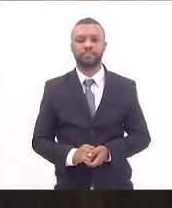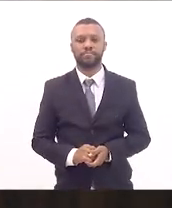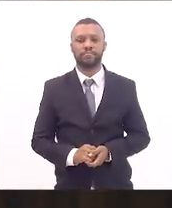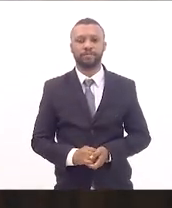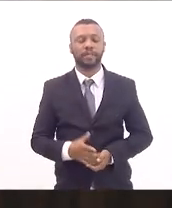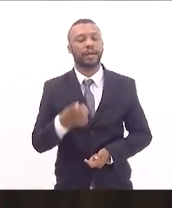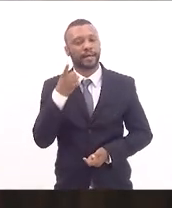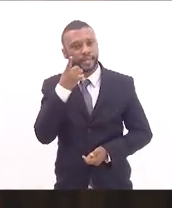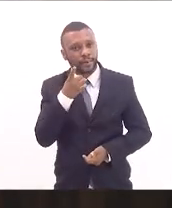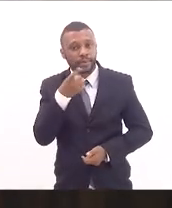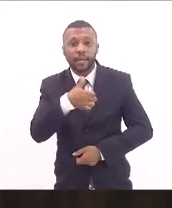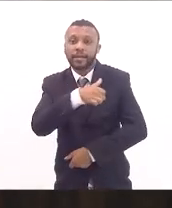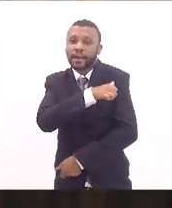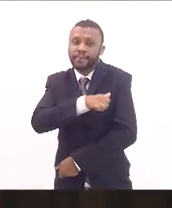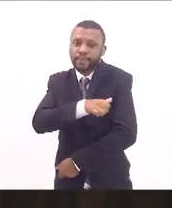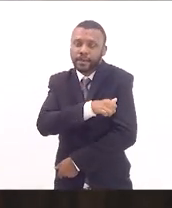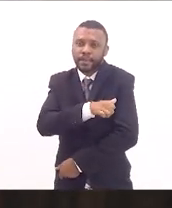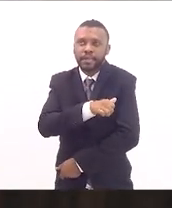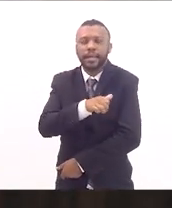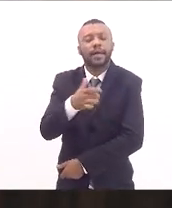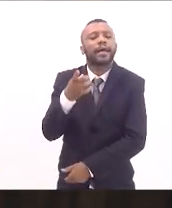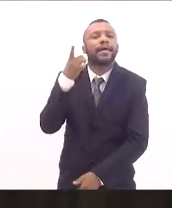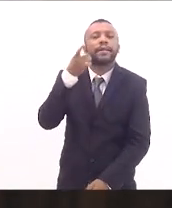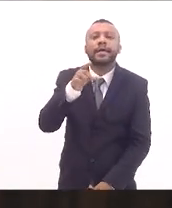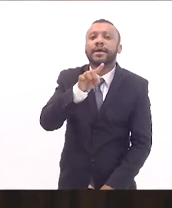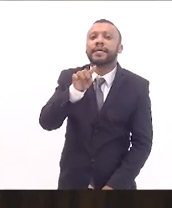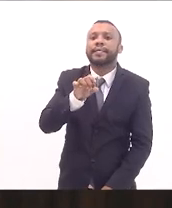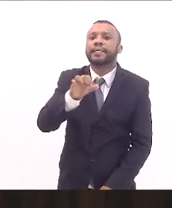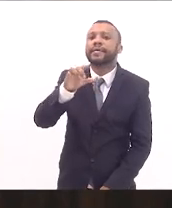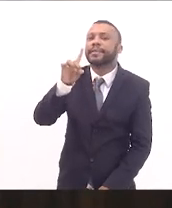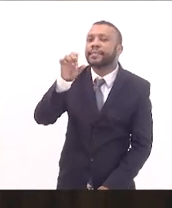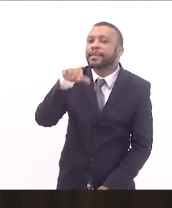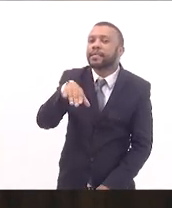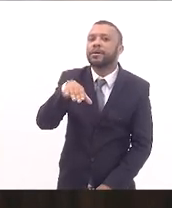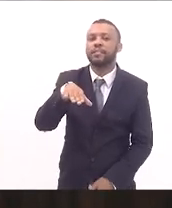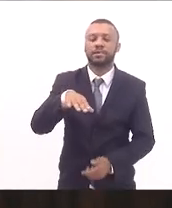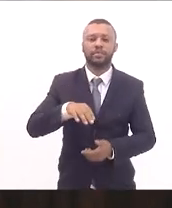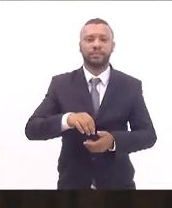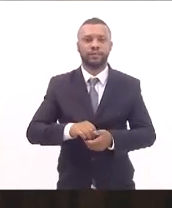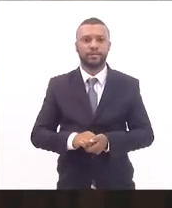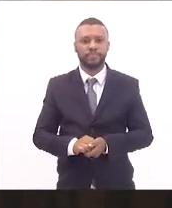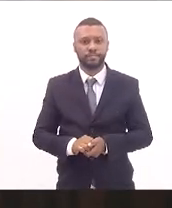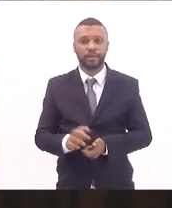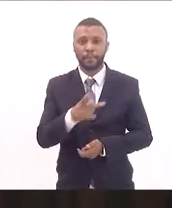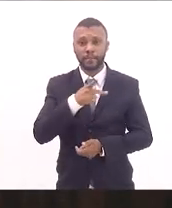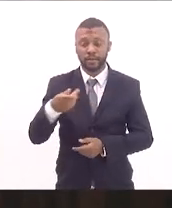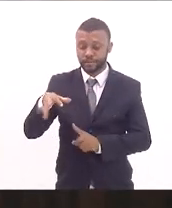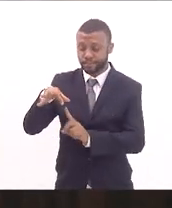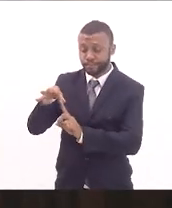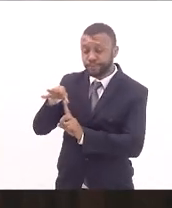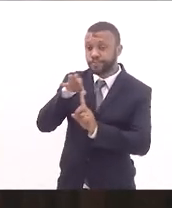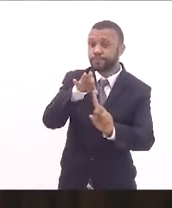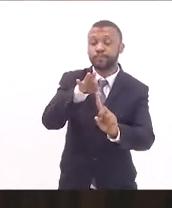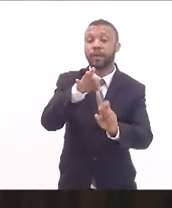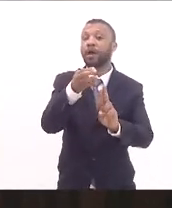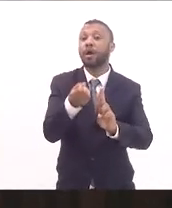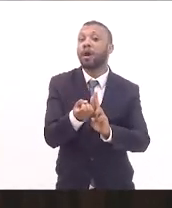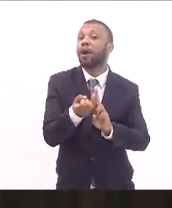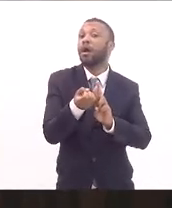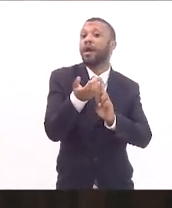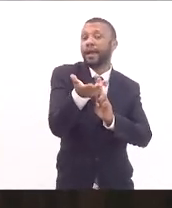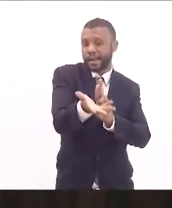a deputada enfermeira Rejane Deputado a zeidan está presente adesiva na relator